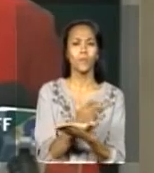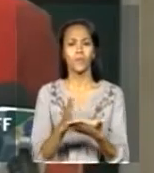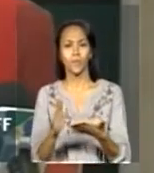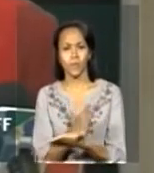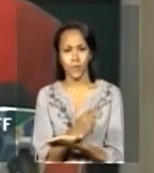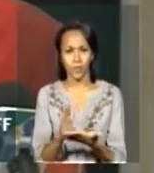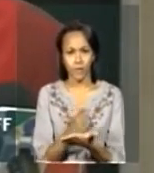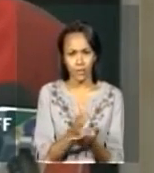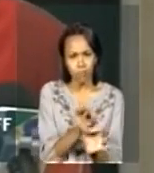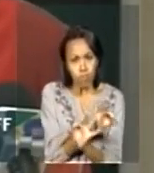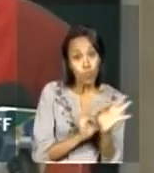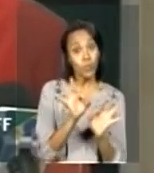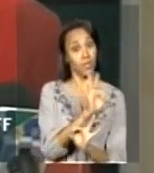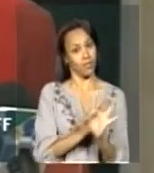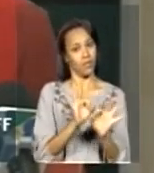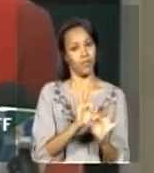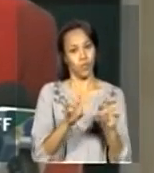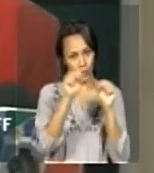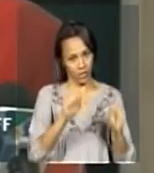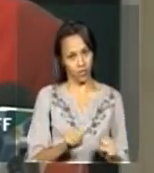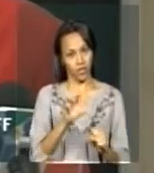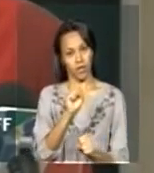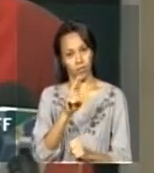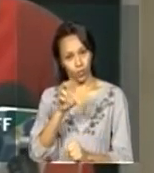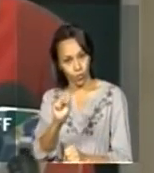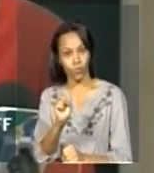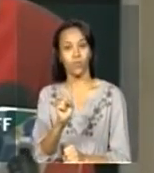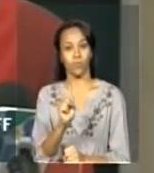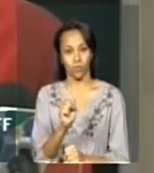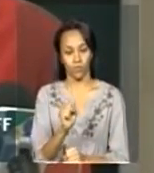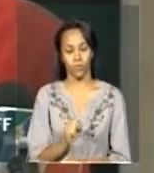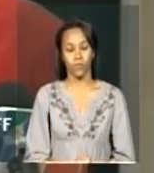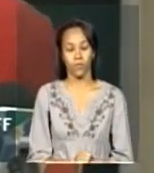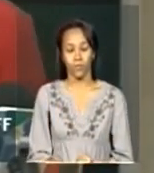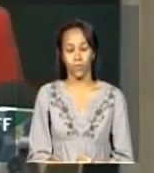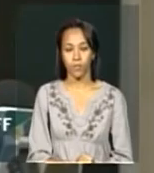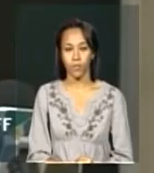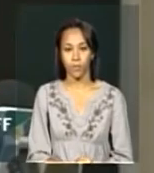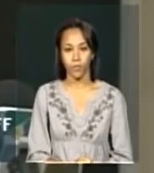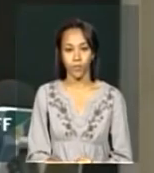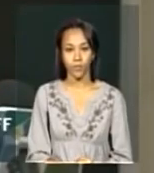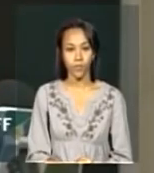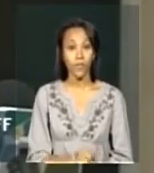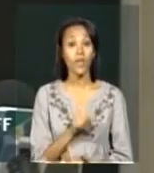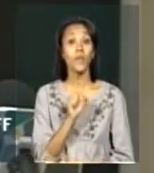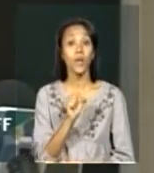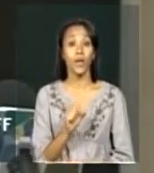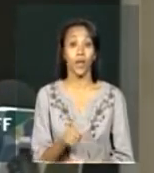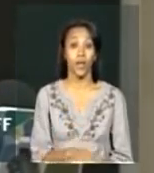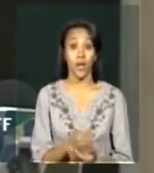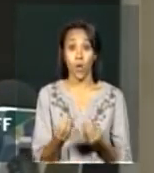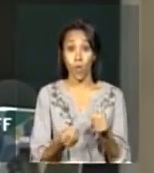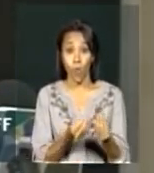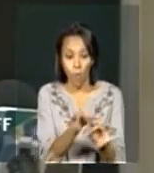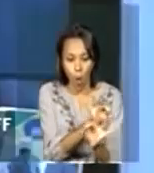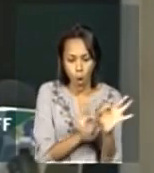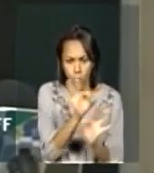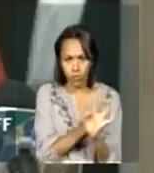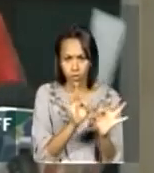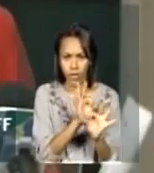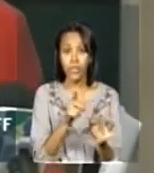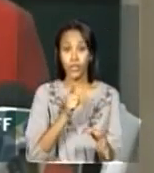algumas mexidas nele. Primeira grande mexida no SUS é completar a cadeia.